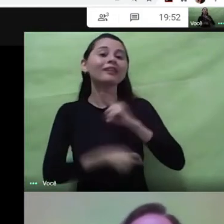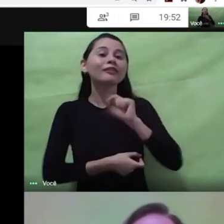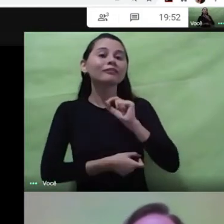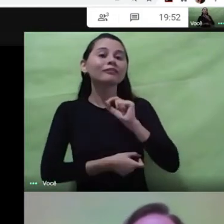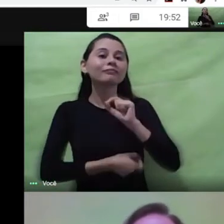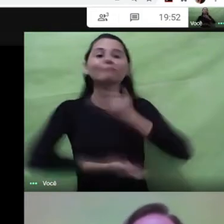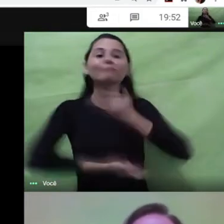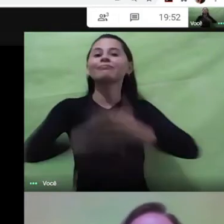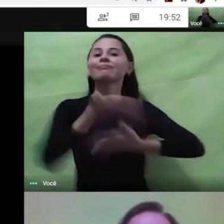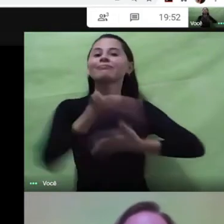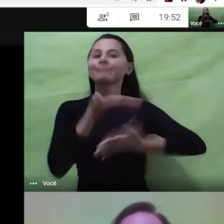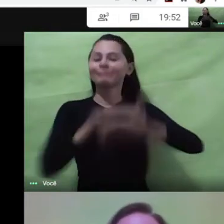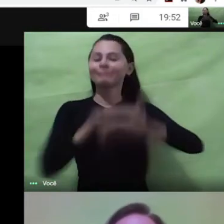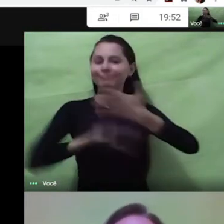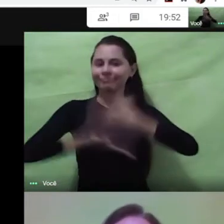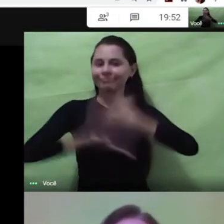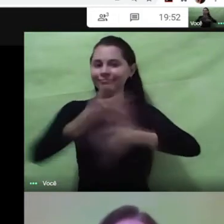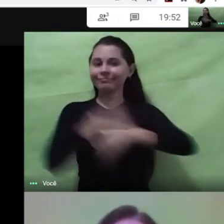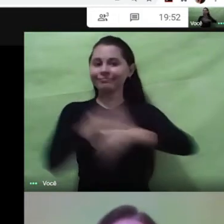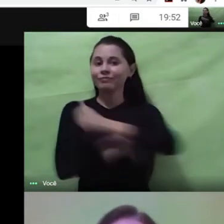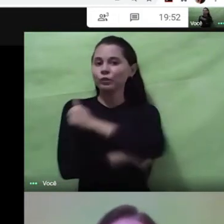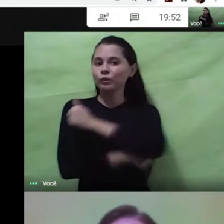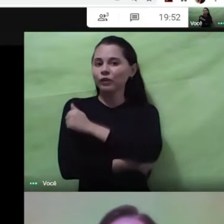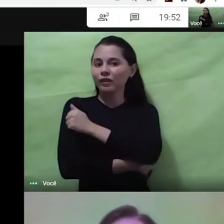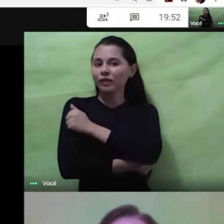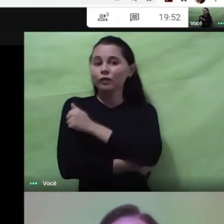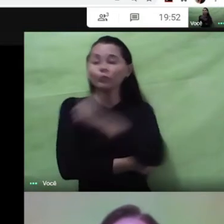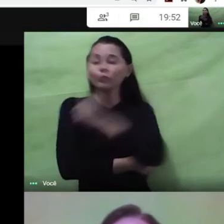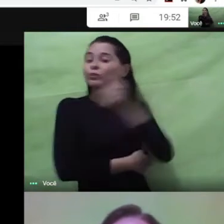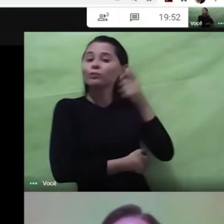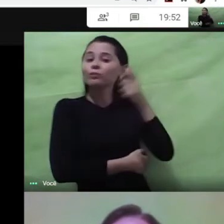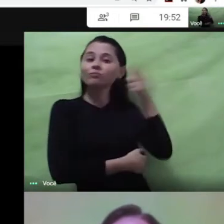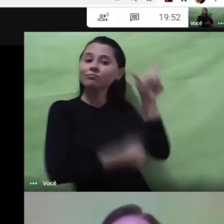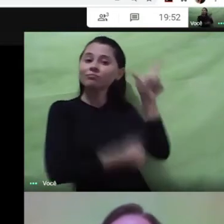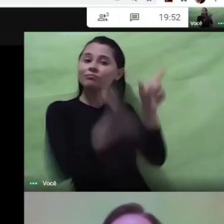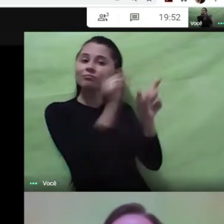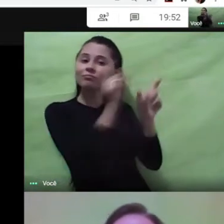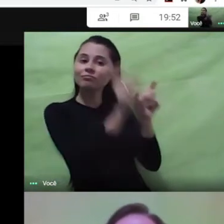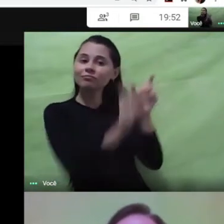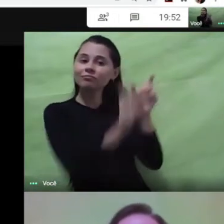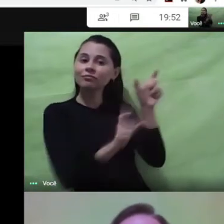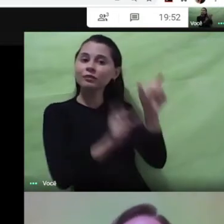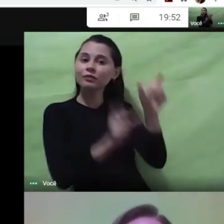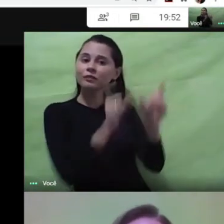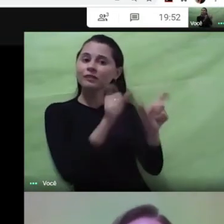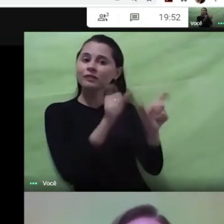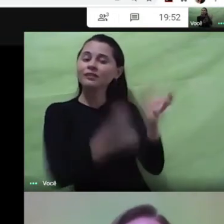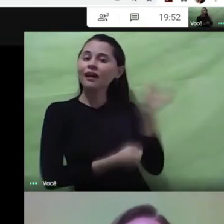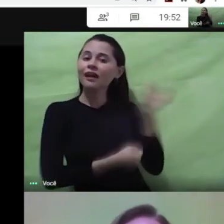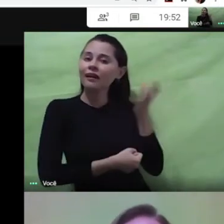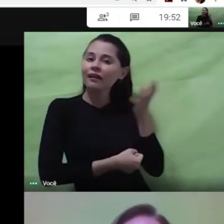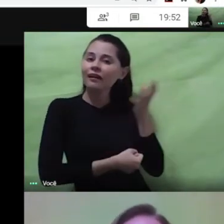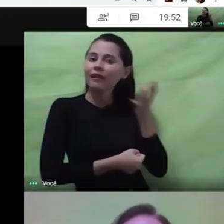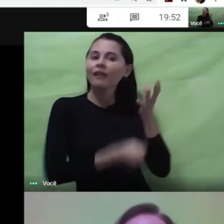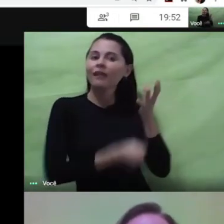os alunos e outras pessoas que buscam conhecer a Libras,